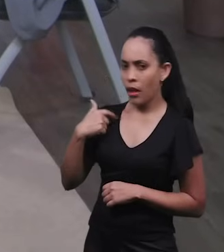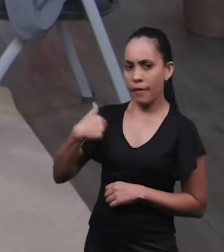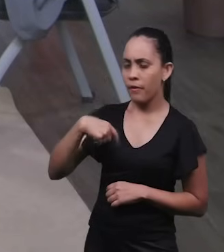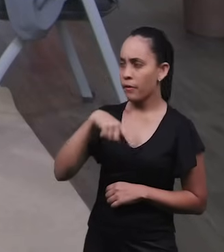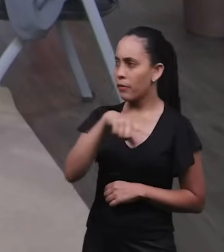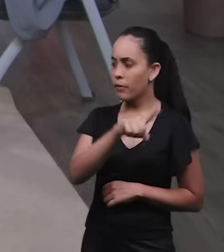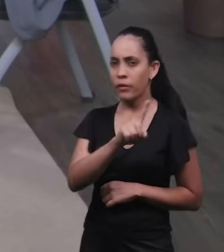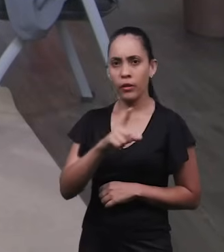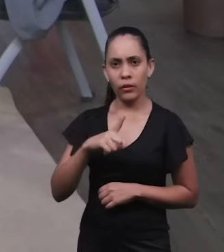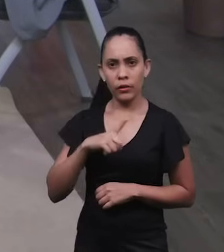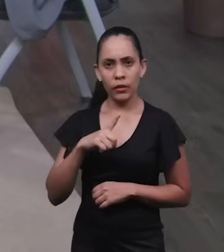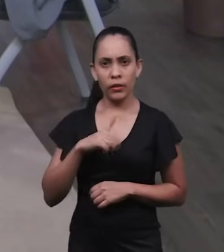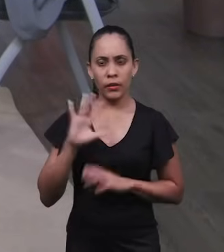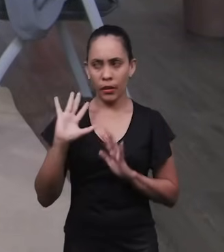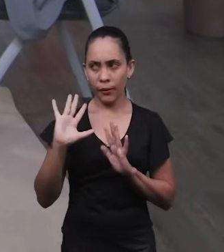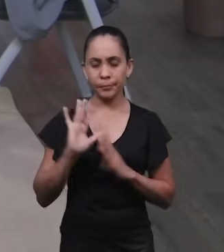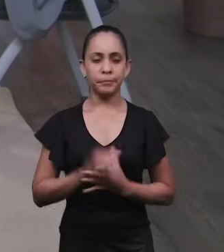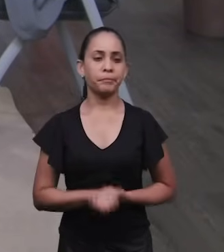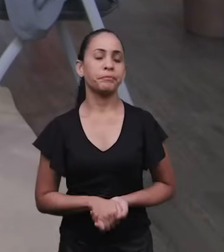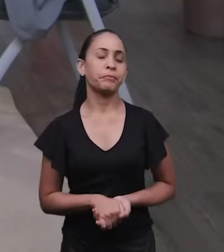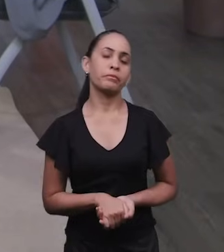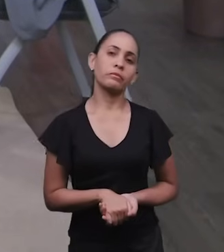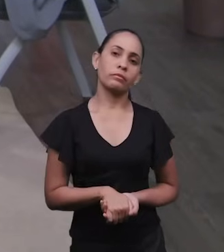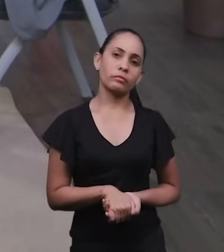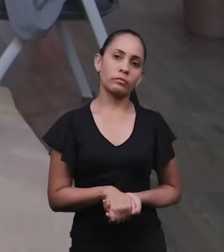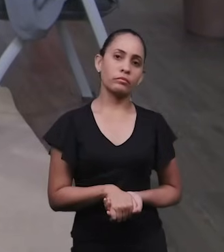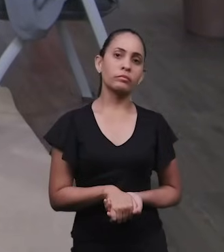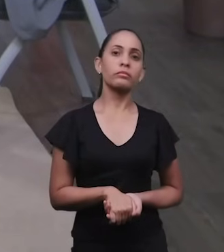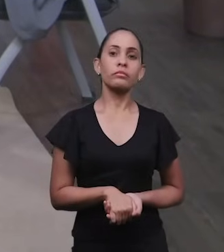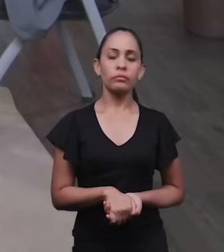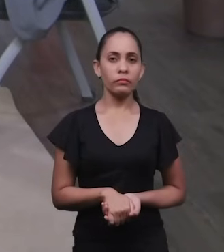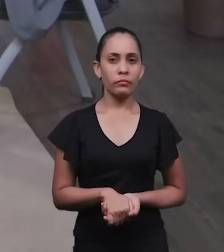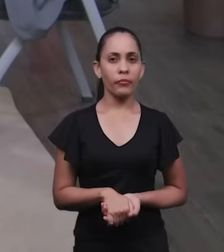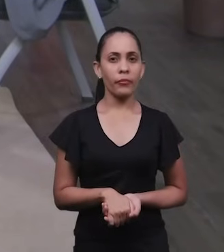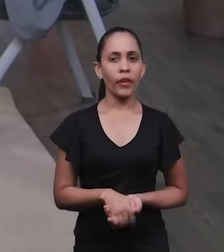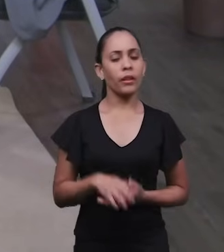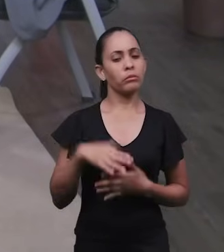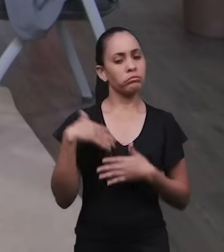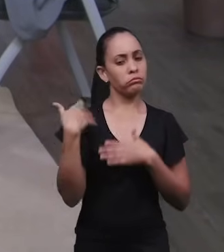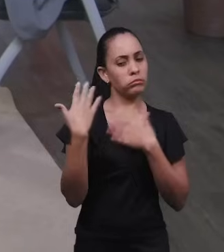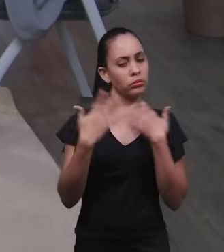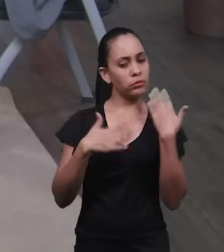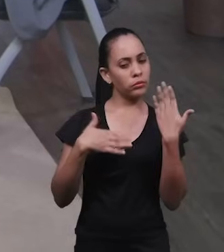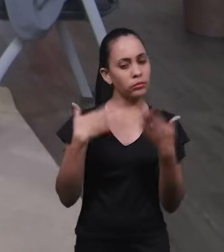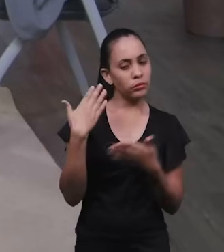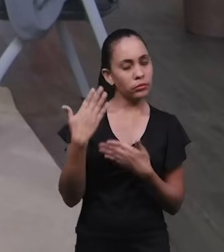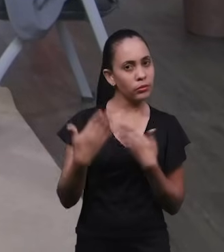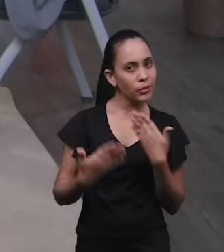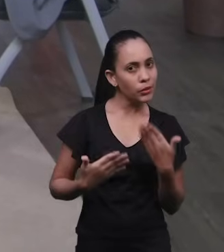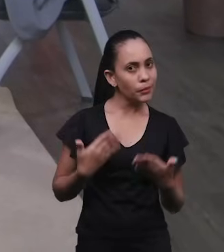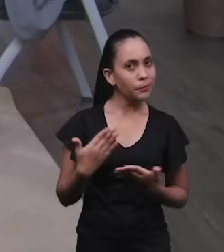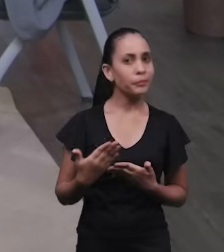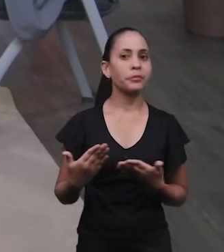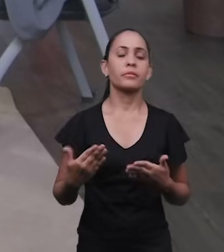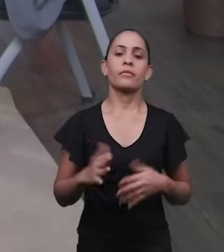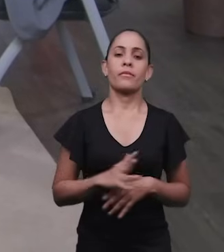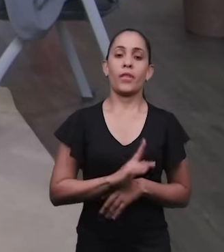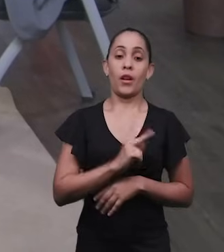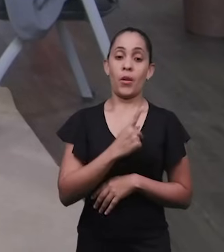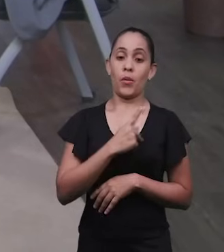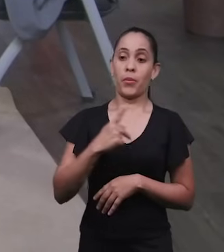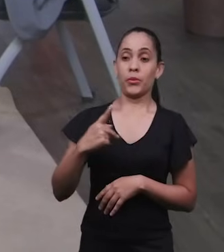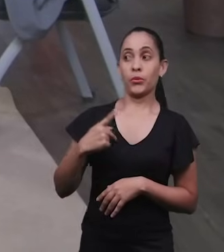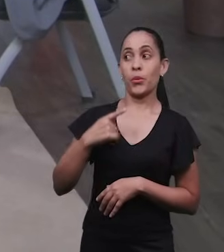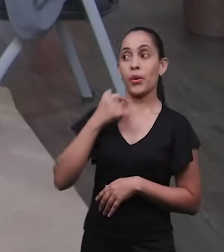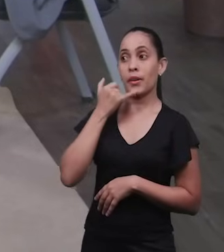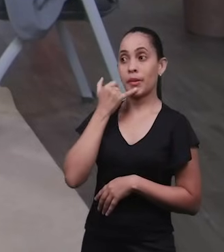pastor, nós vamos dar continuidade. Muito bem. passaram-se os dias, aí o